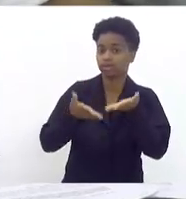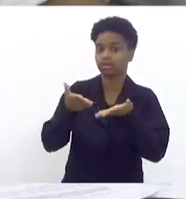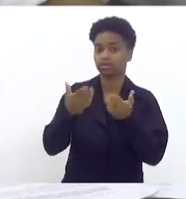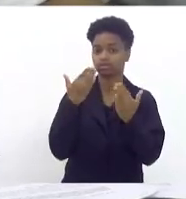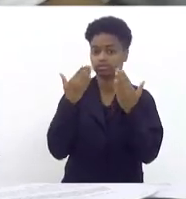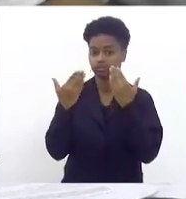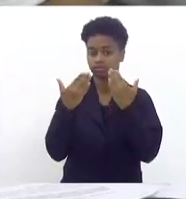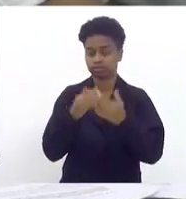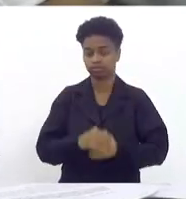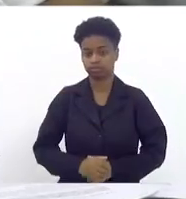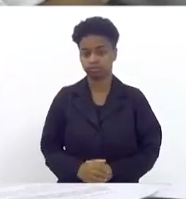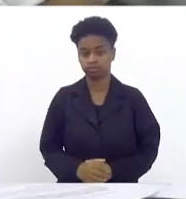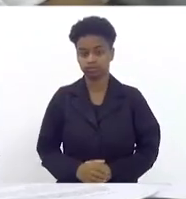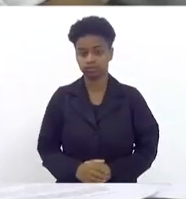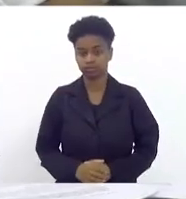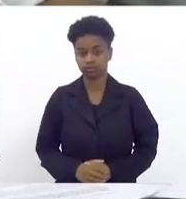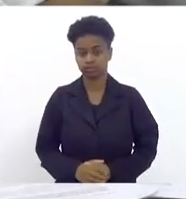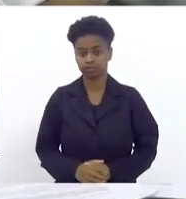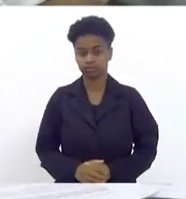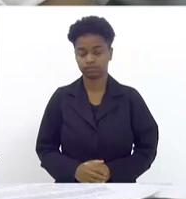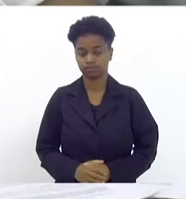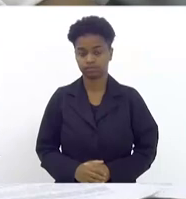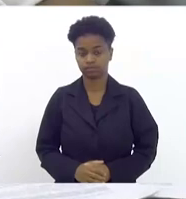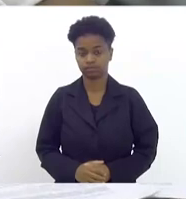psicológico. Sim. Deputado Luiz Paulo.